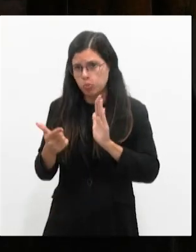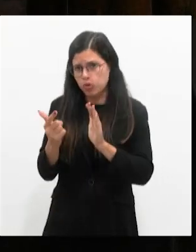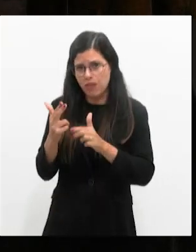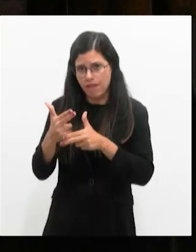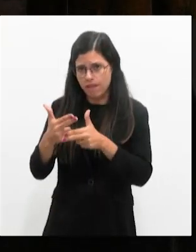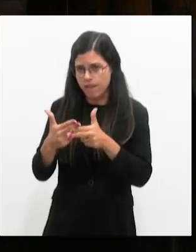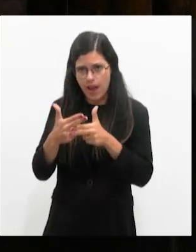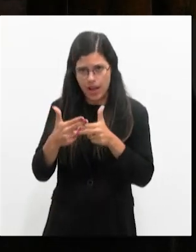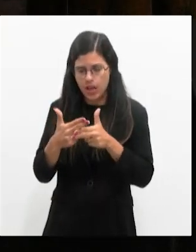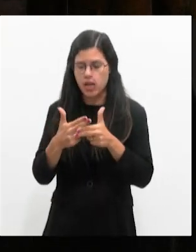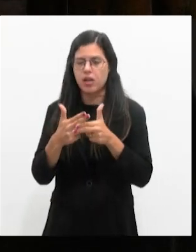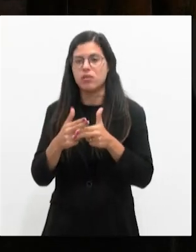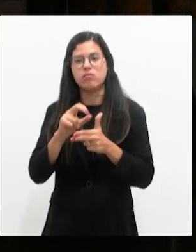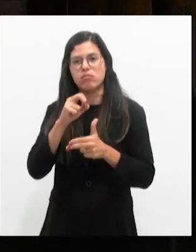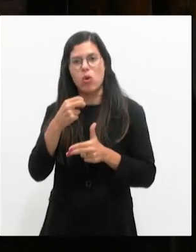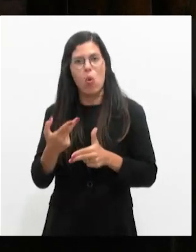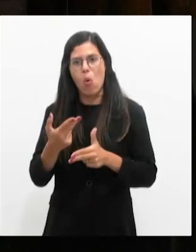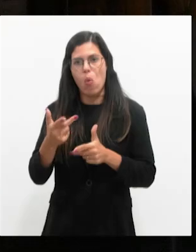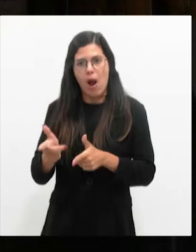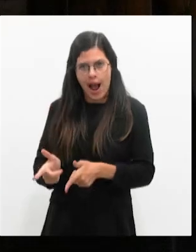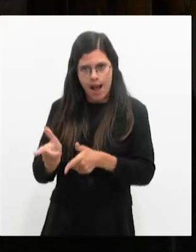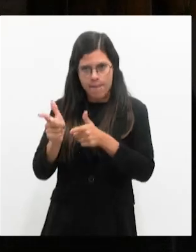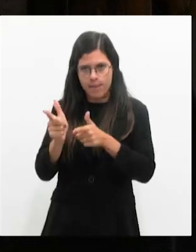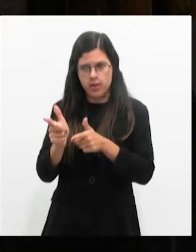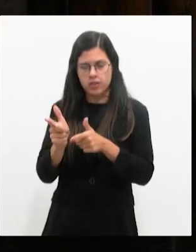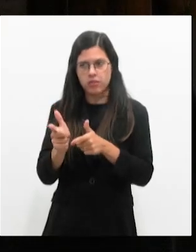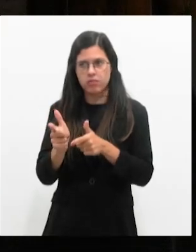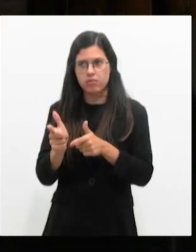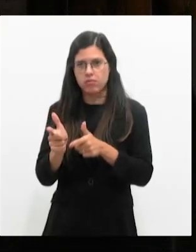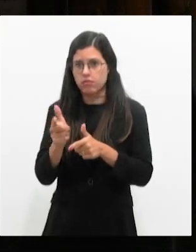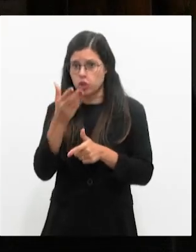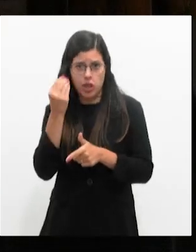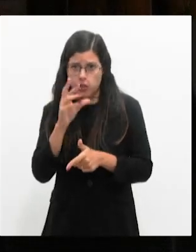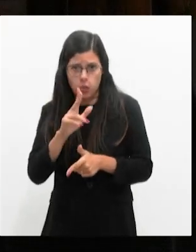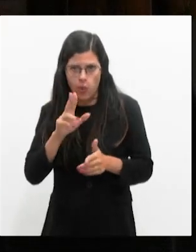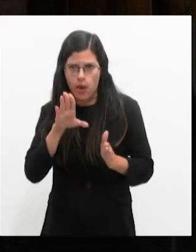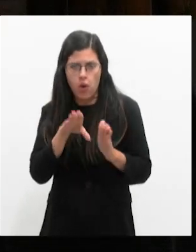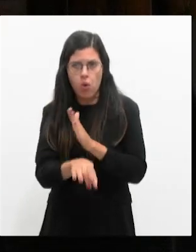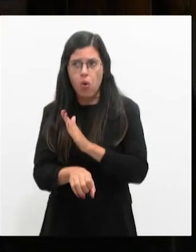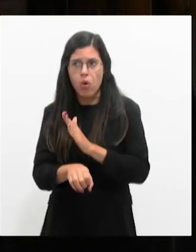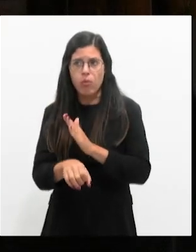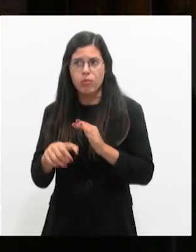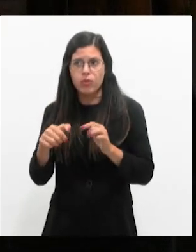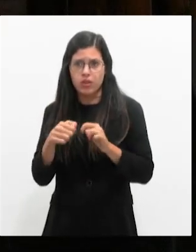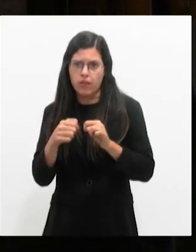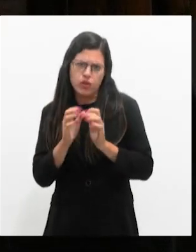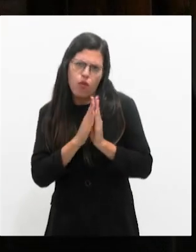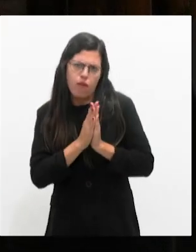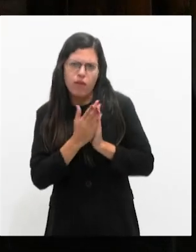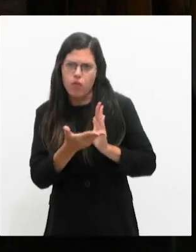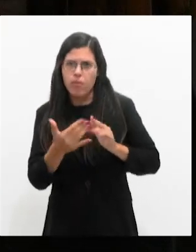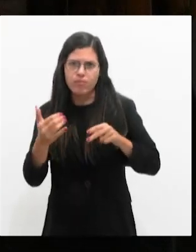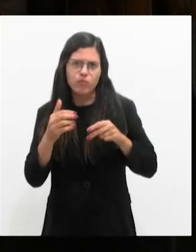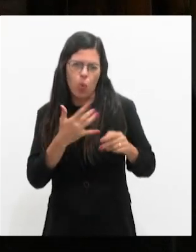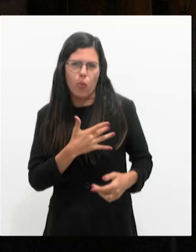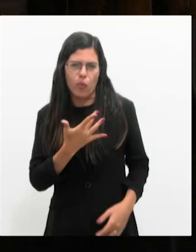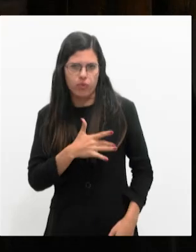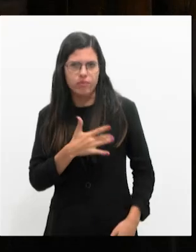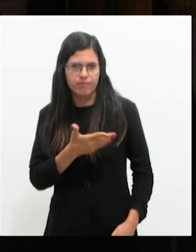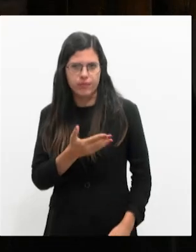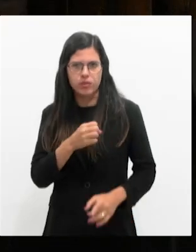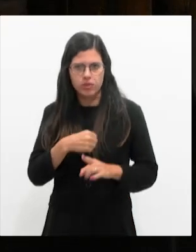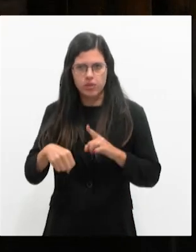faca, não tiver com uma arma, e esquece que não é roubo, tá? Você está fazendo um favor para a vítima da sociedade, você está entregando o celular para